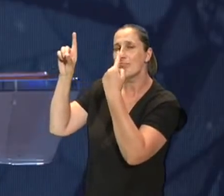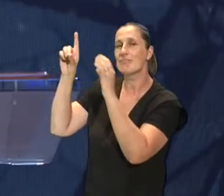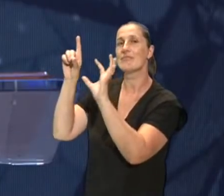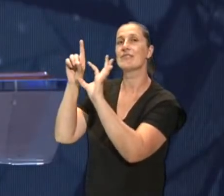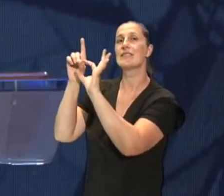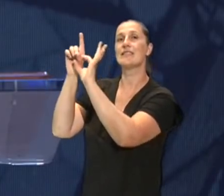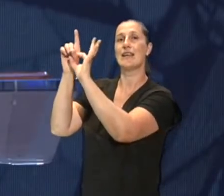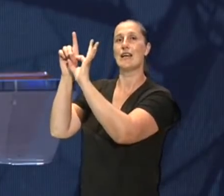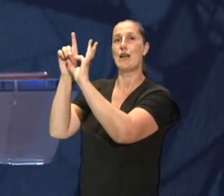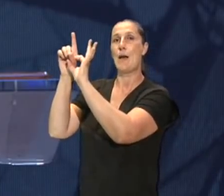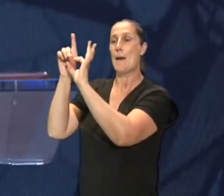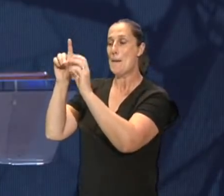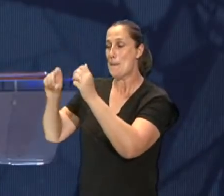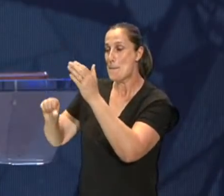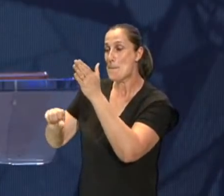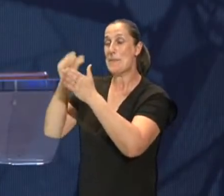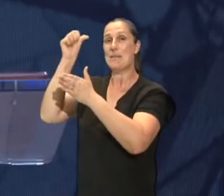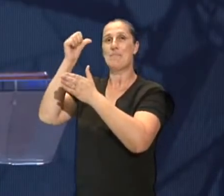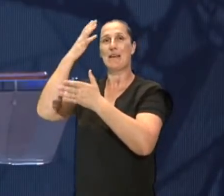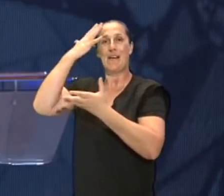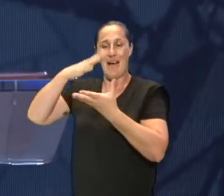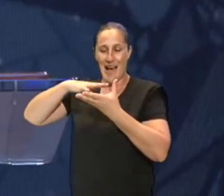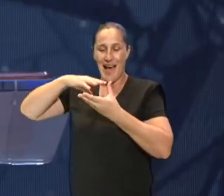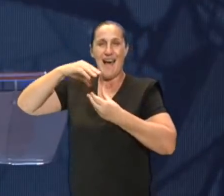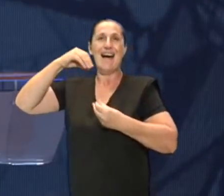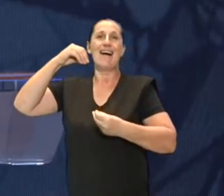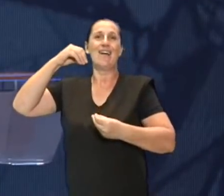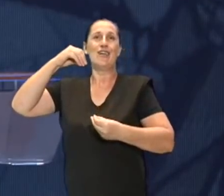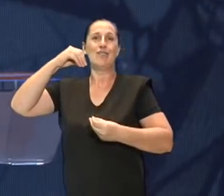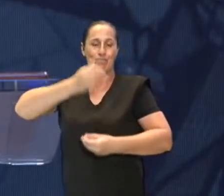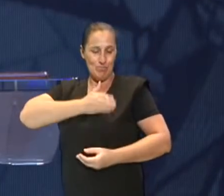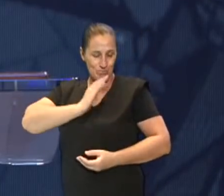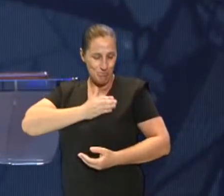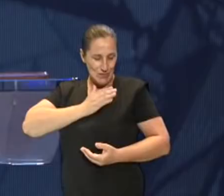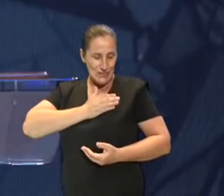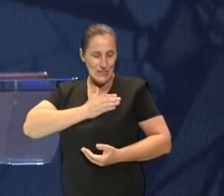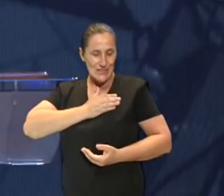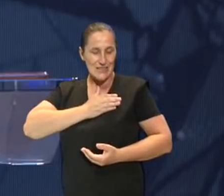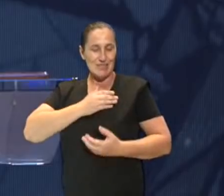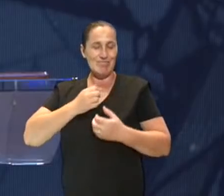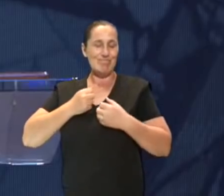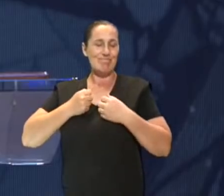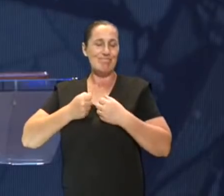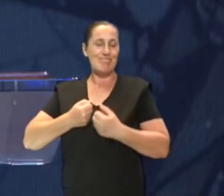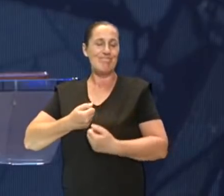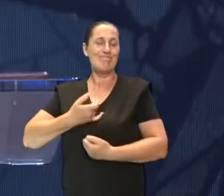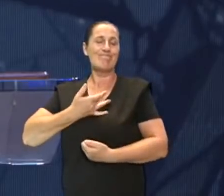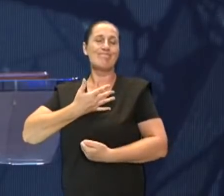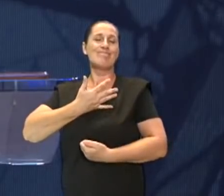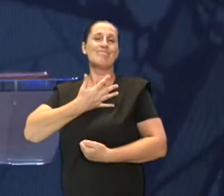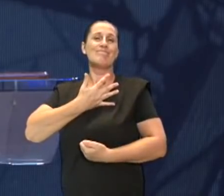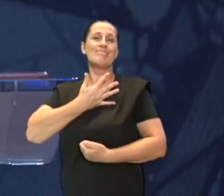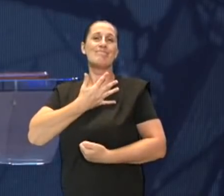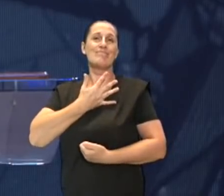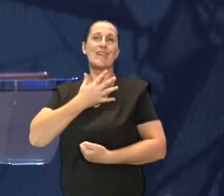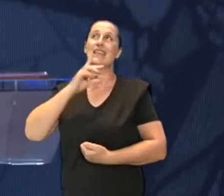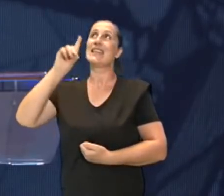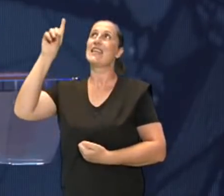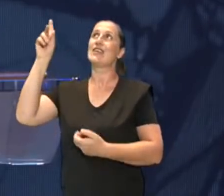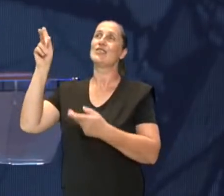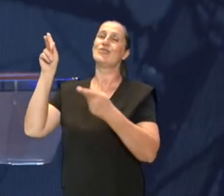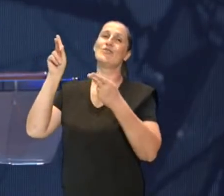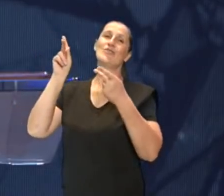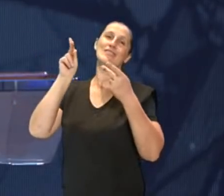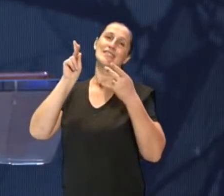trata primeiro a nossa alma. Então, o primeiro efeito da oração é que Deus nos visita